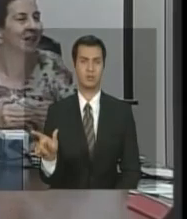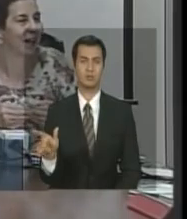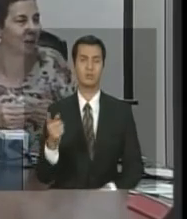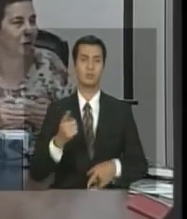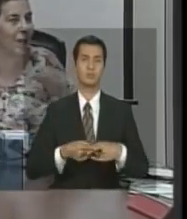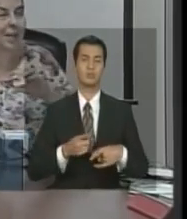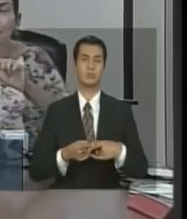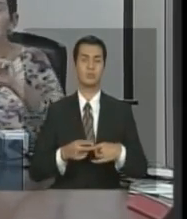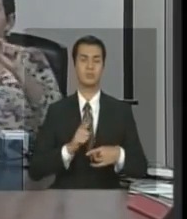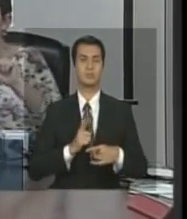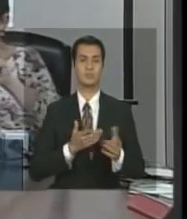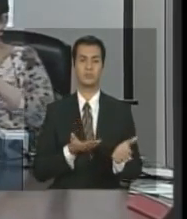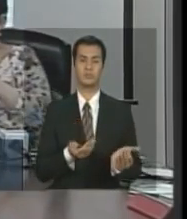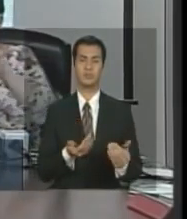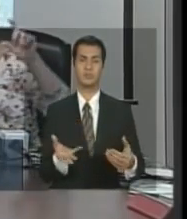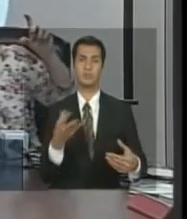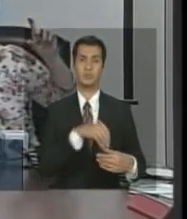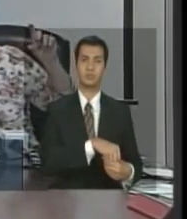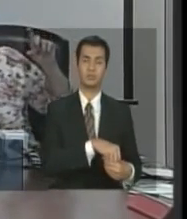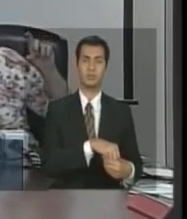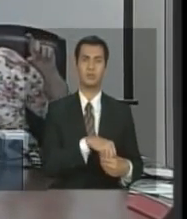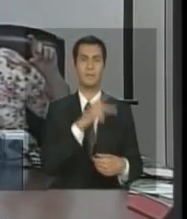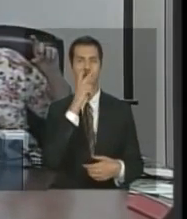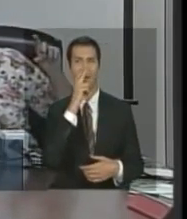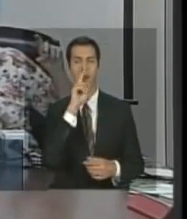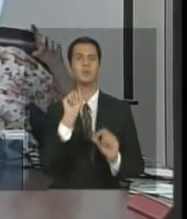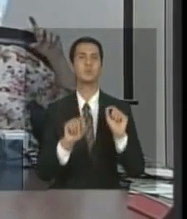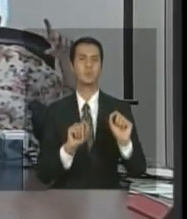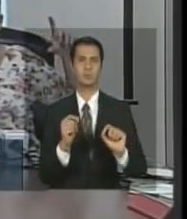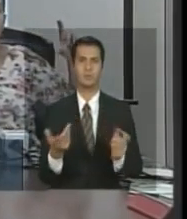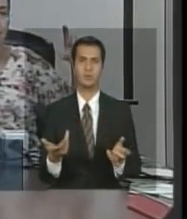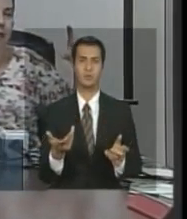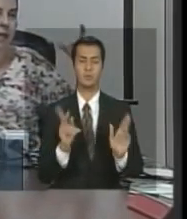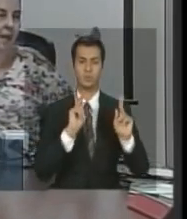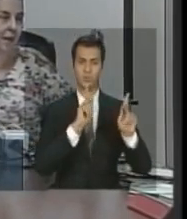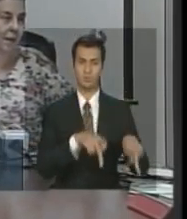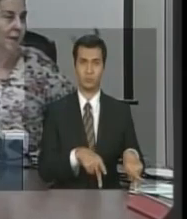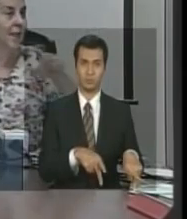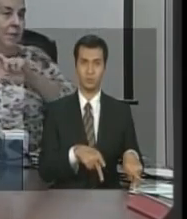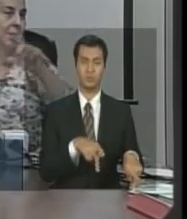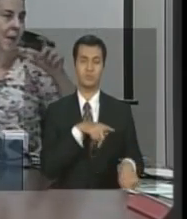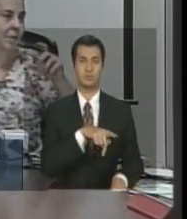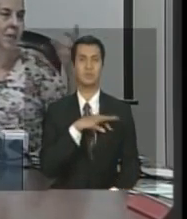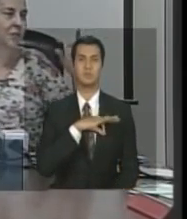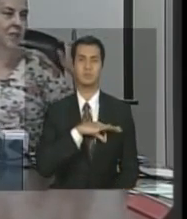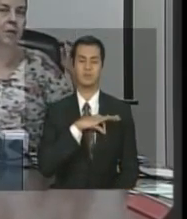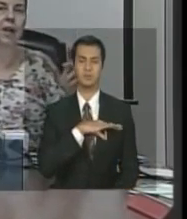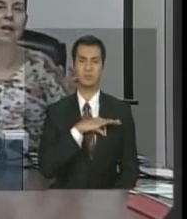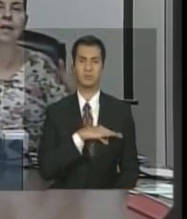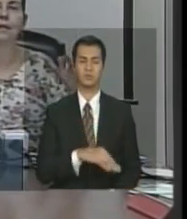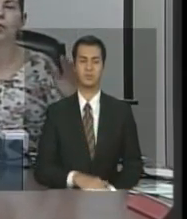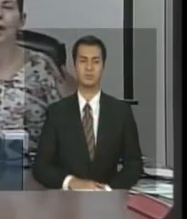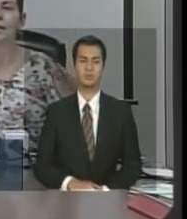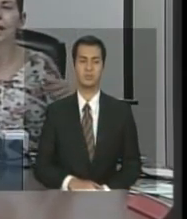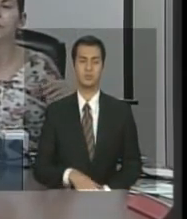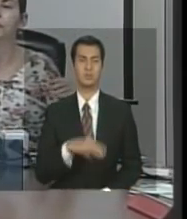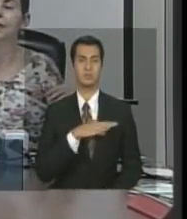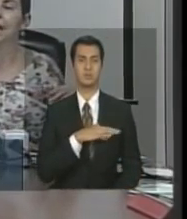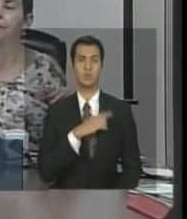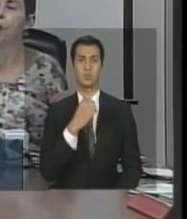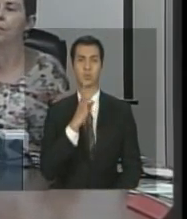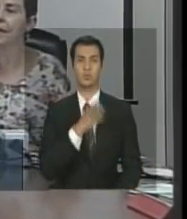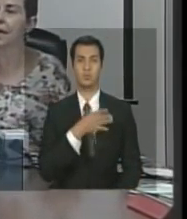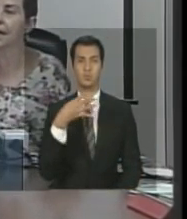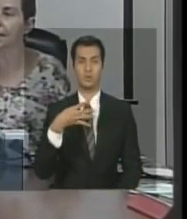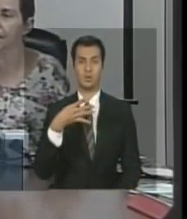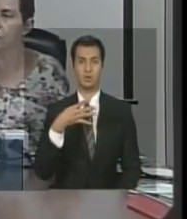jovens para dentro. Então, parece o quê? Que a população que ganha até... Que, né, eles disseram, quem ganha até 1/4 de salário,